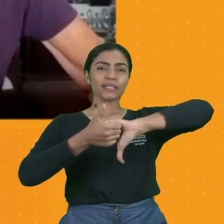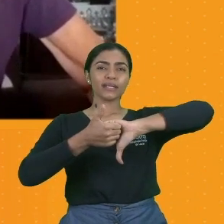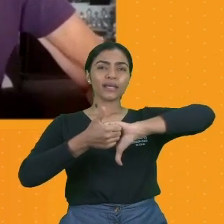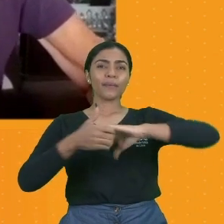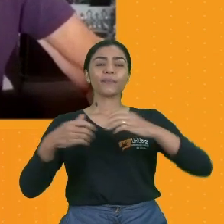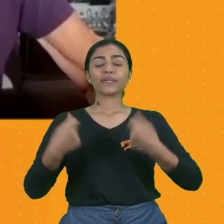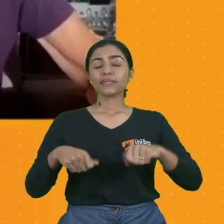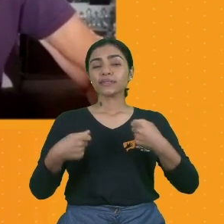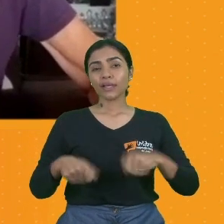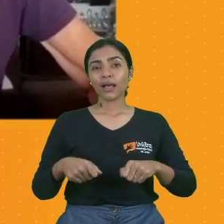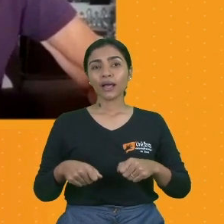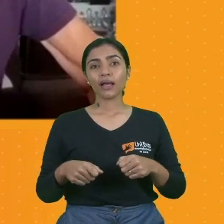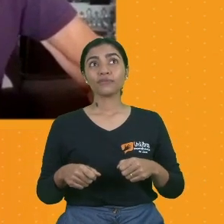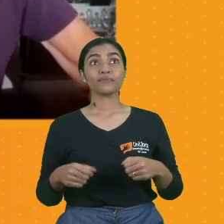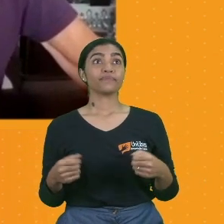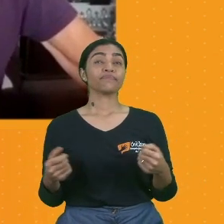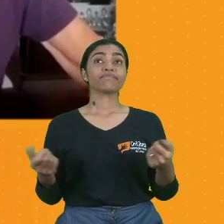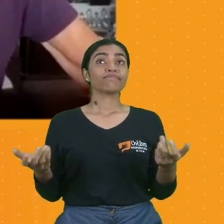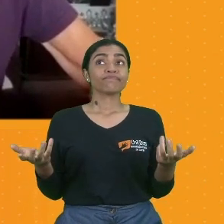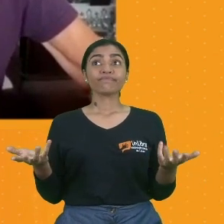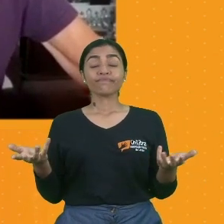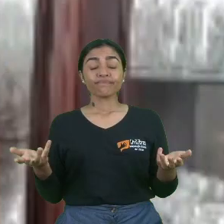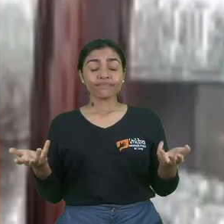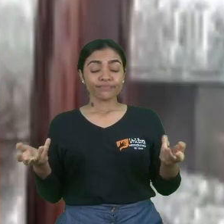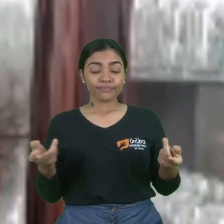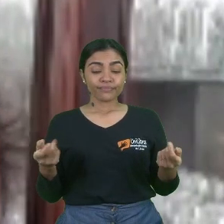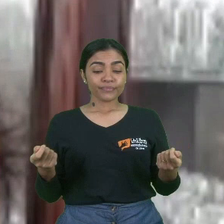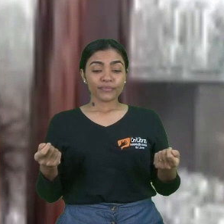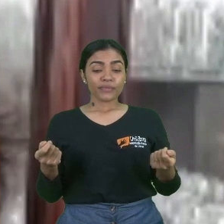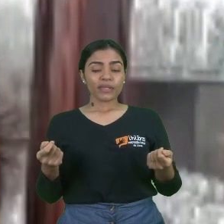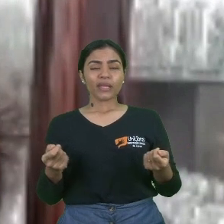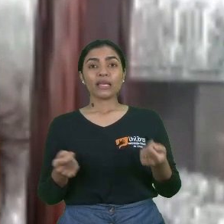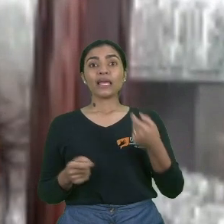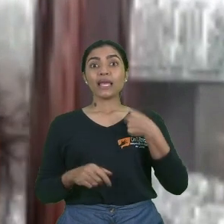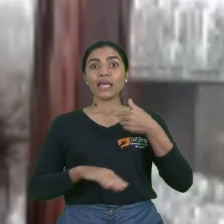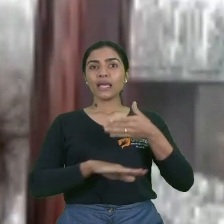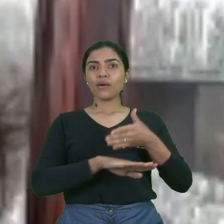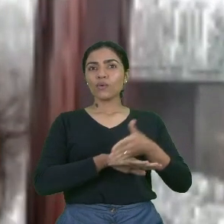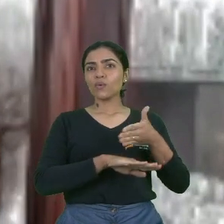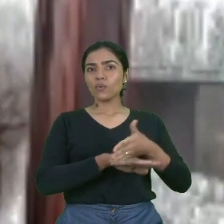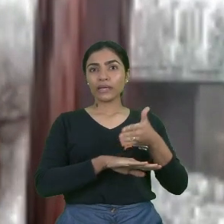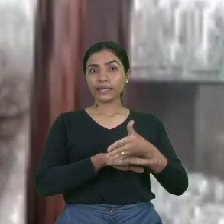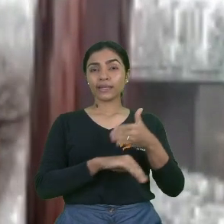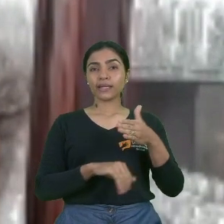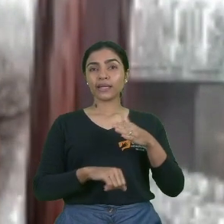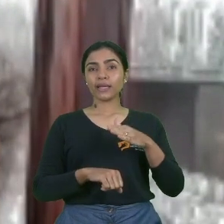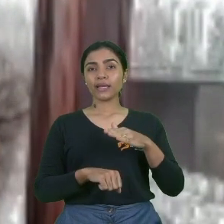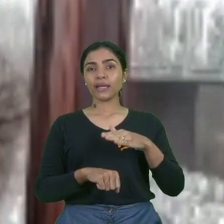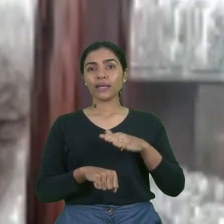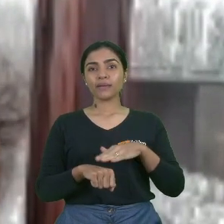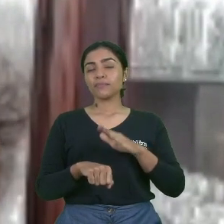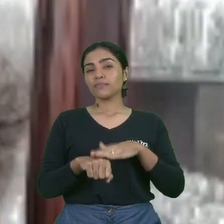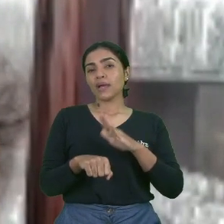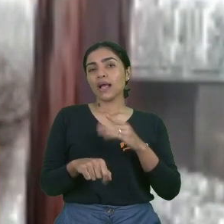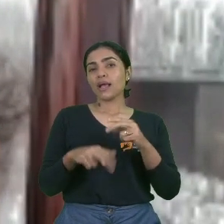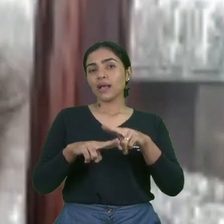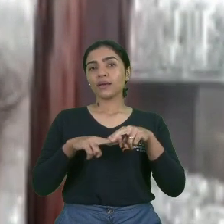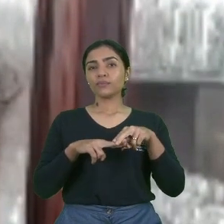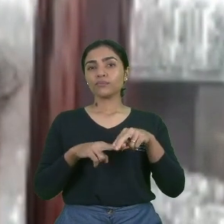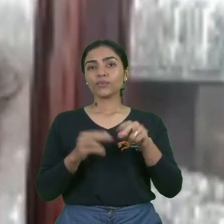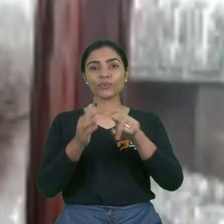também então eu entrei mim mais viu pesquisa